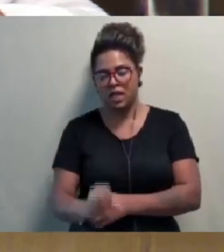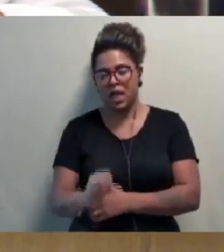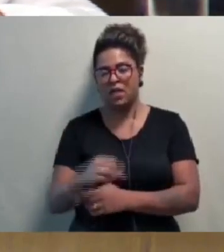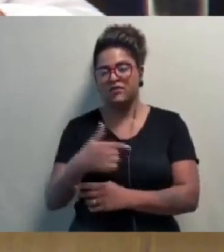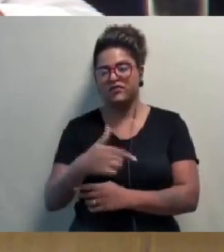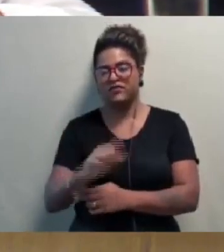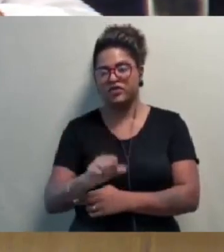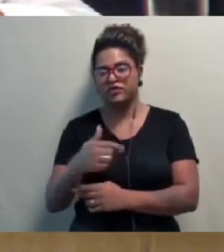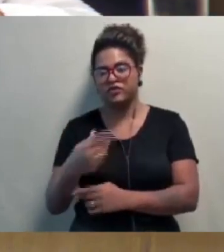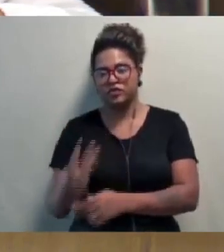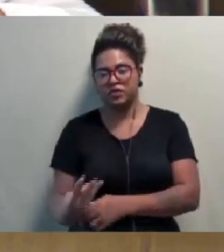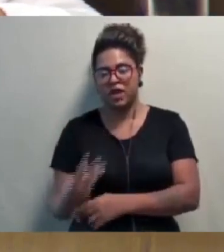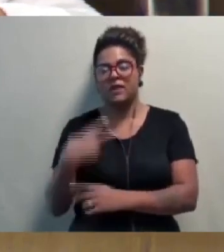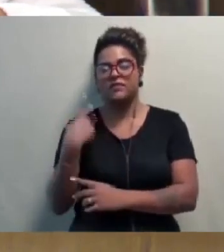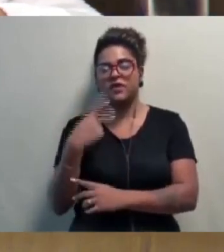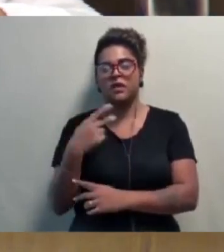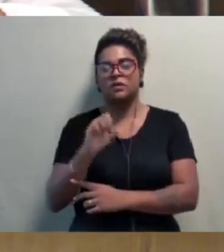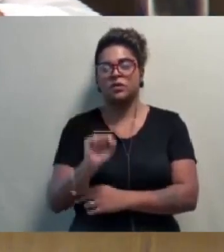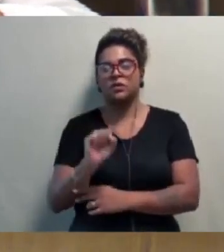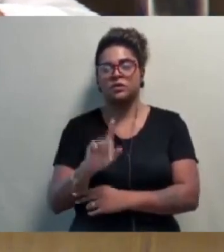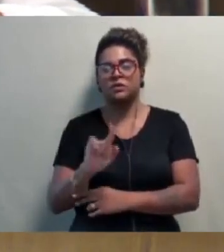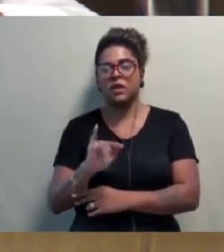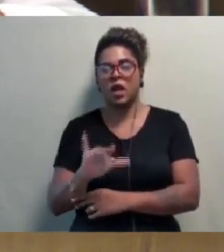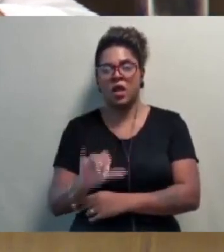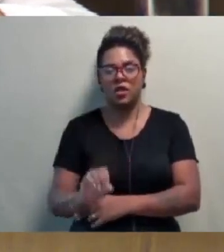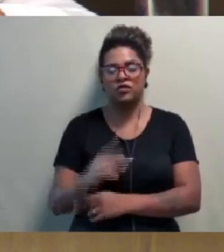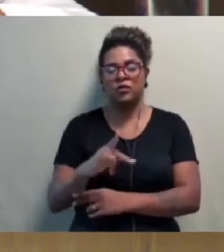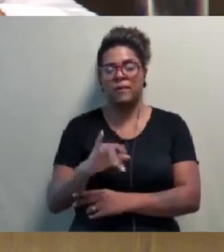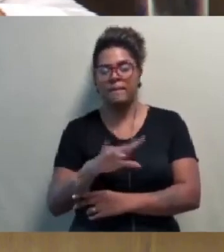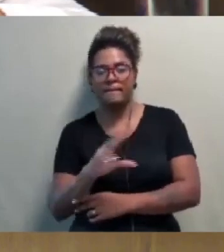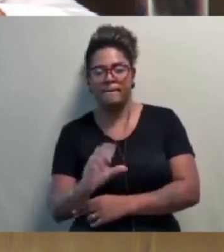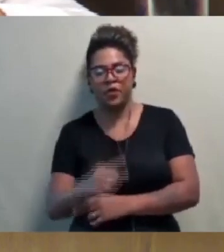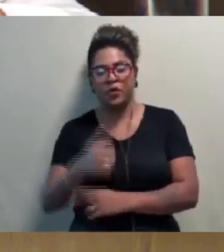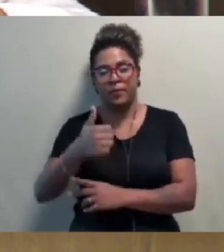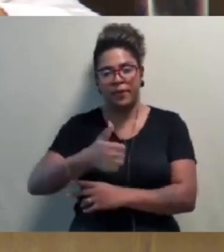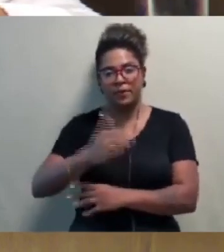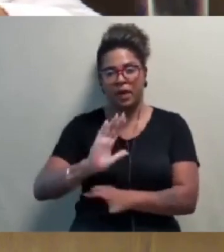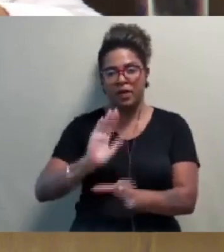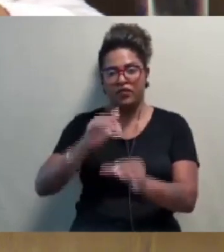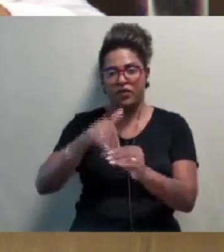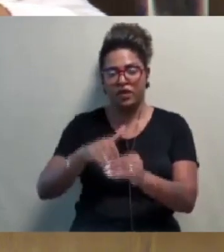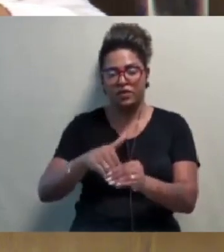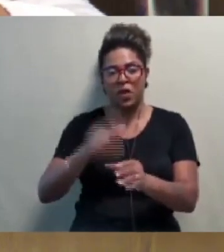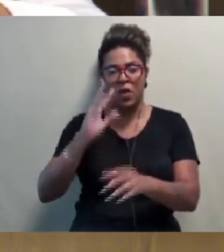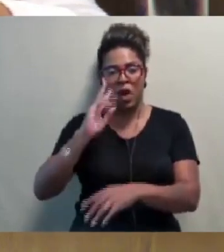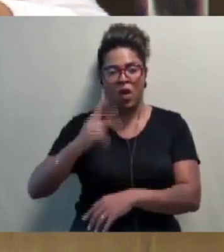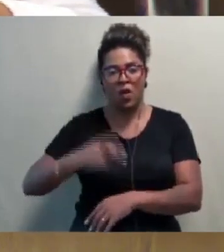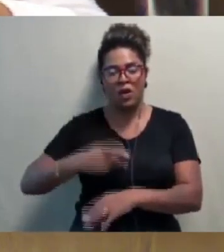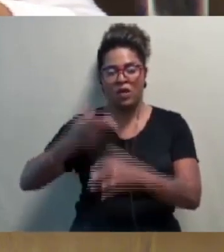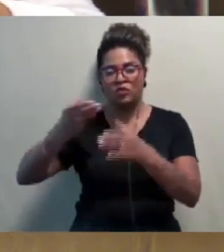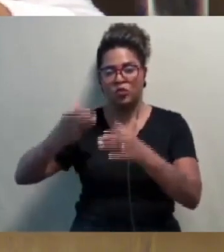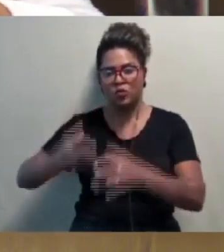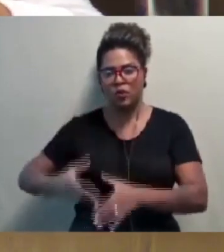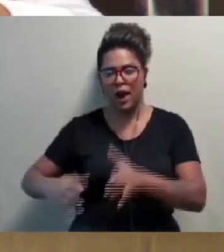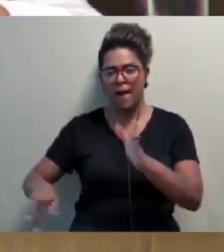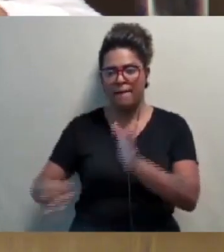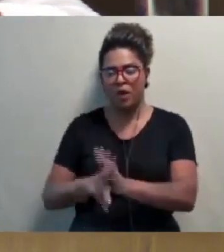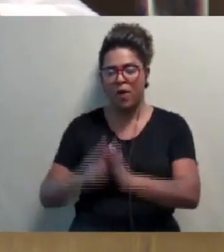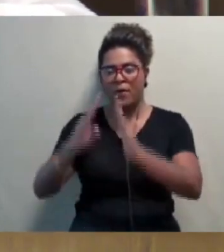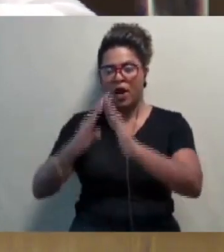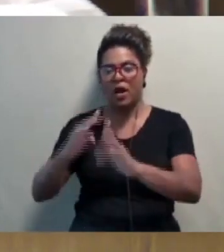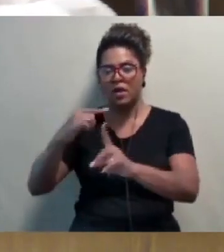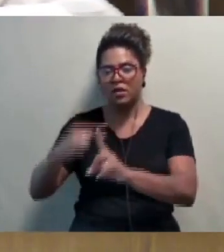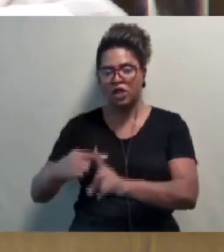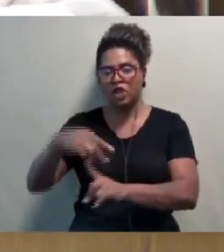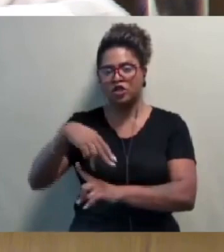vereador Sérgio Fernando Pinho Tavares, primeiro turno, reconhece o ponto geográfico onde se encontra edificada a Igreja Nossa Senhora da